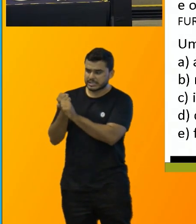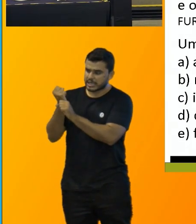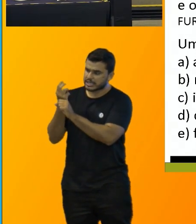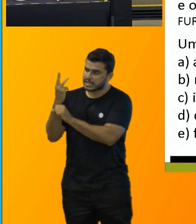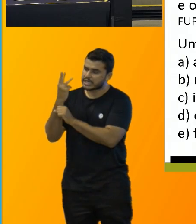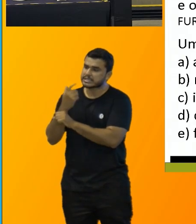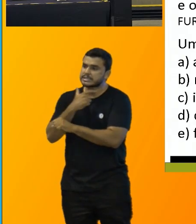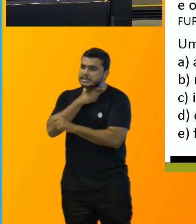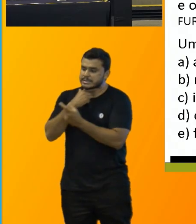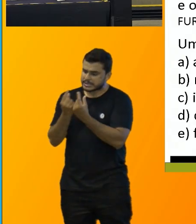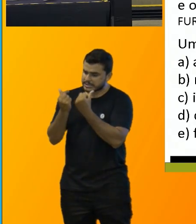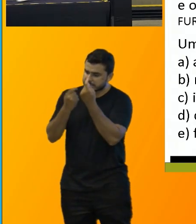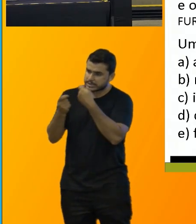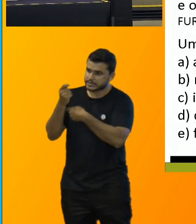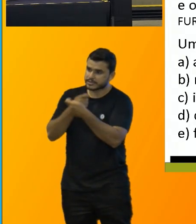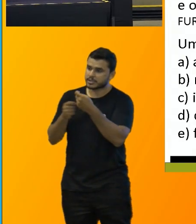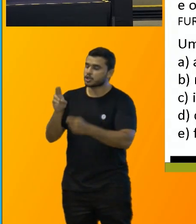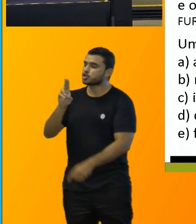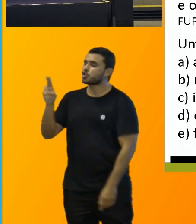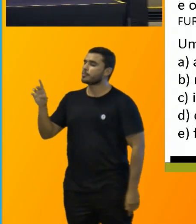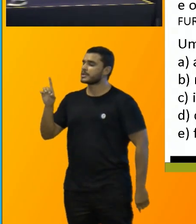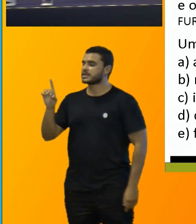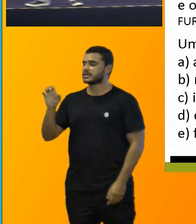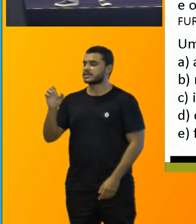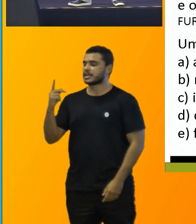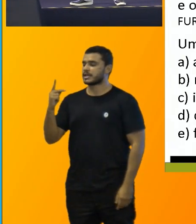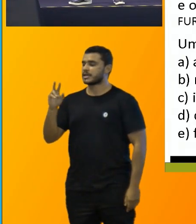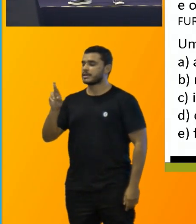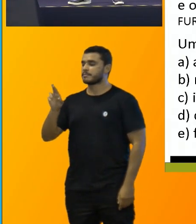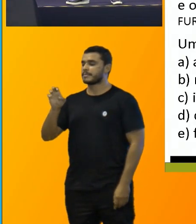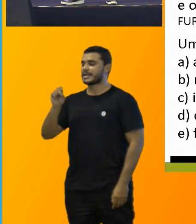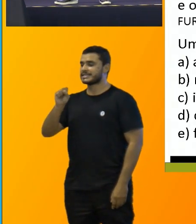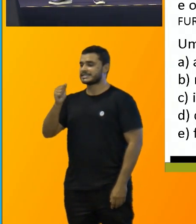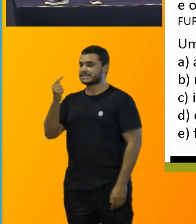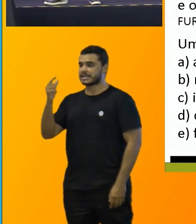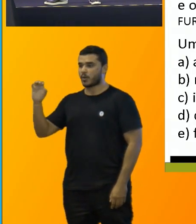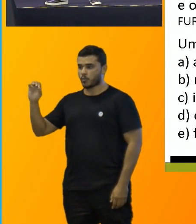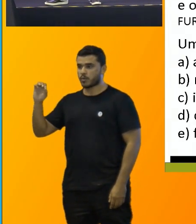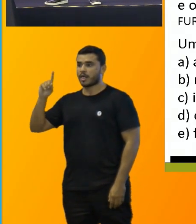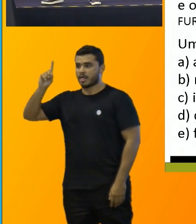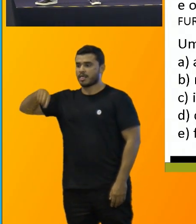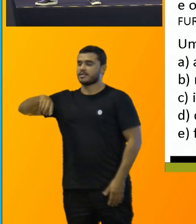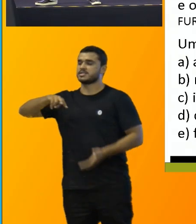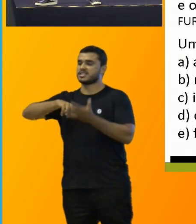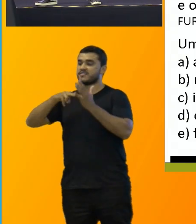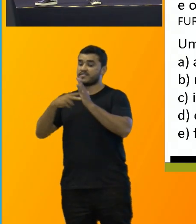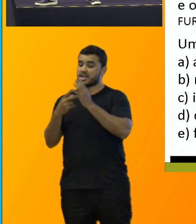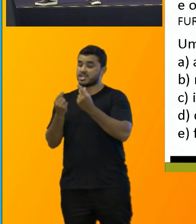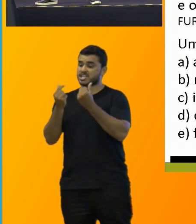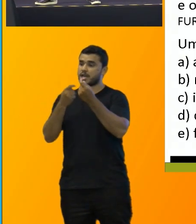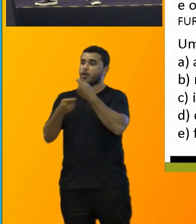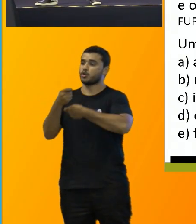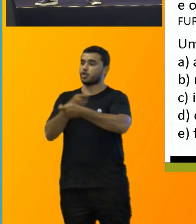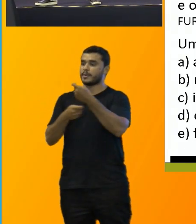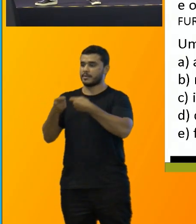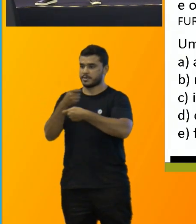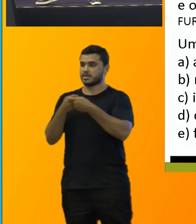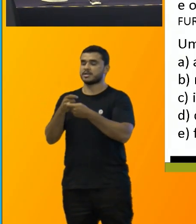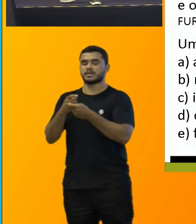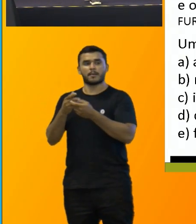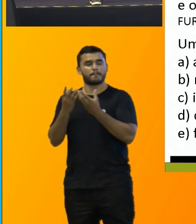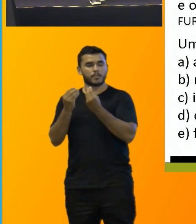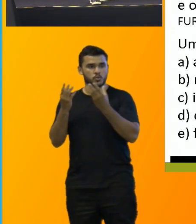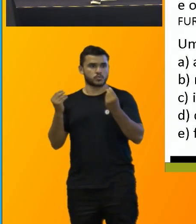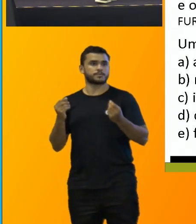sentido sentimental, eu estou falando do ponto de vista econômico. Uma crise que se prolonga por vários anos é o quê?